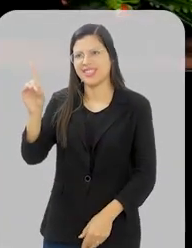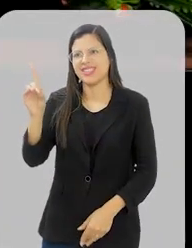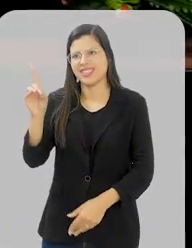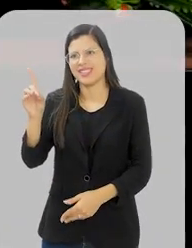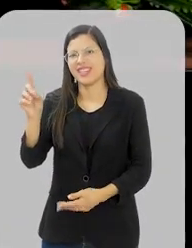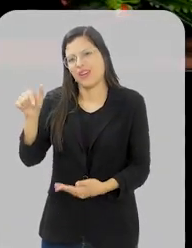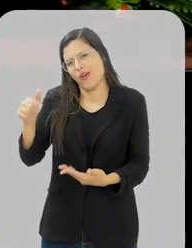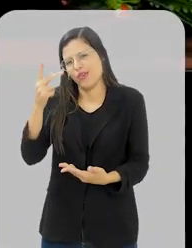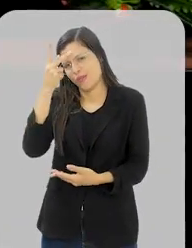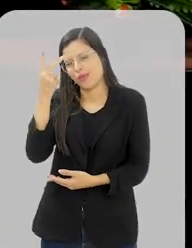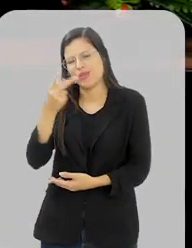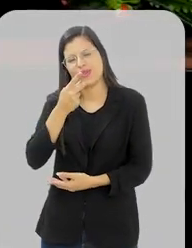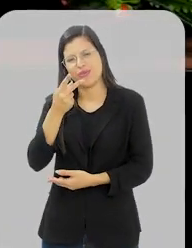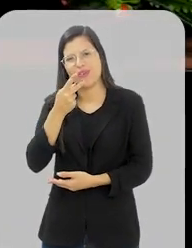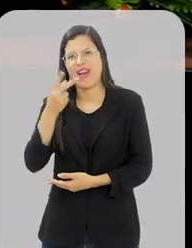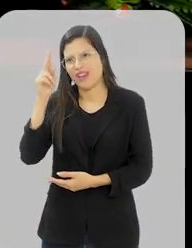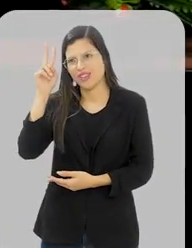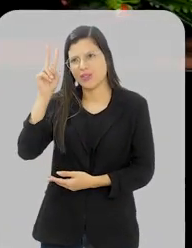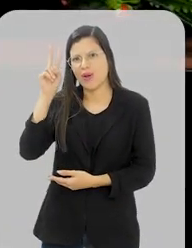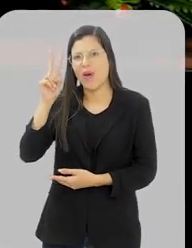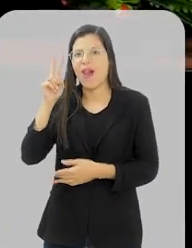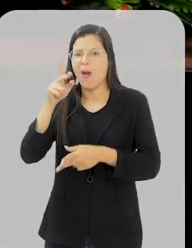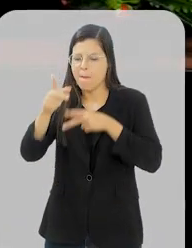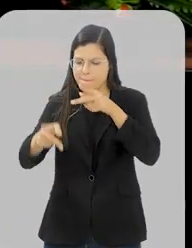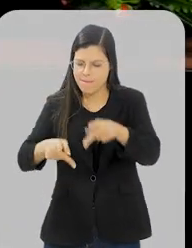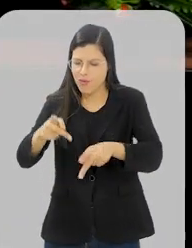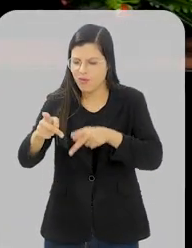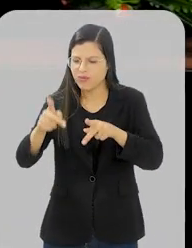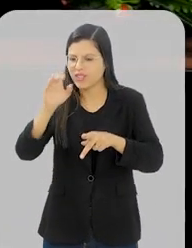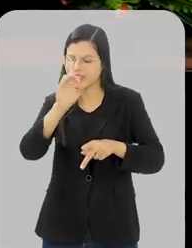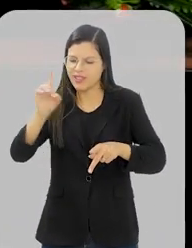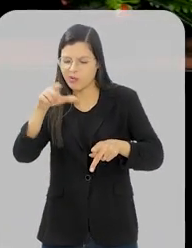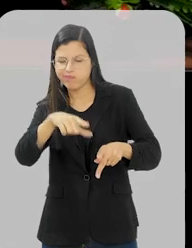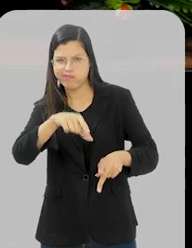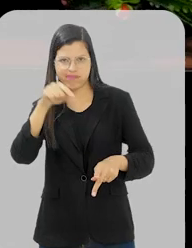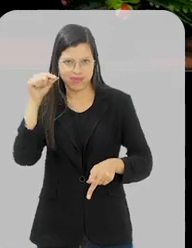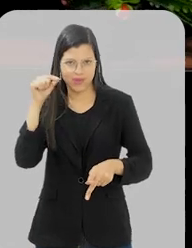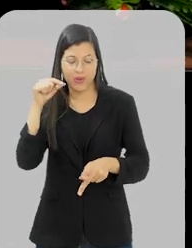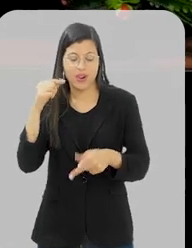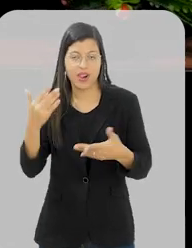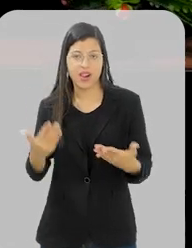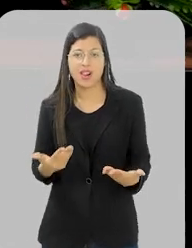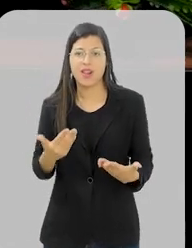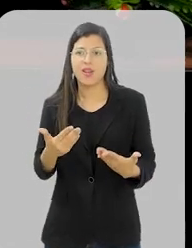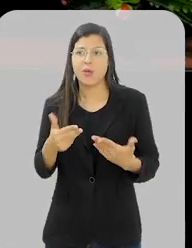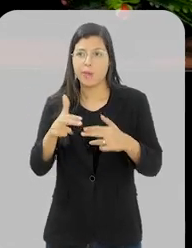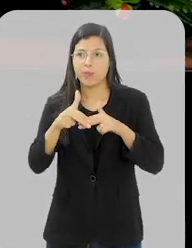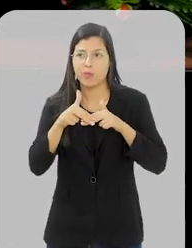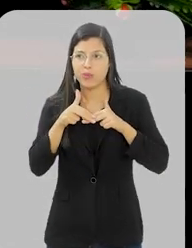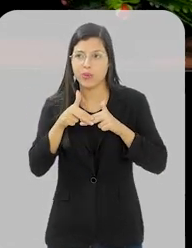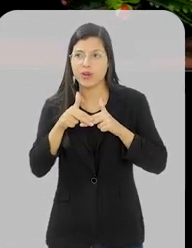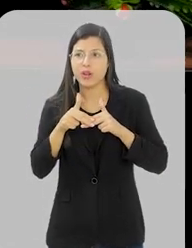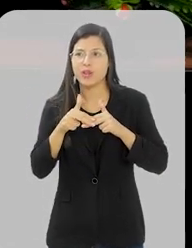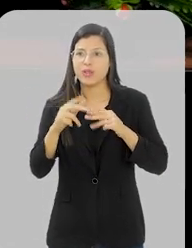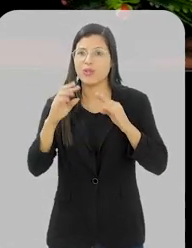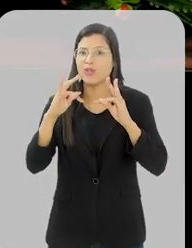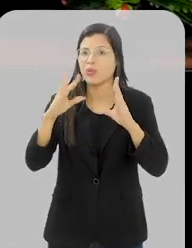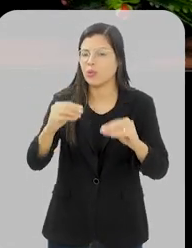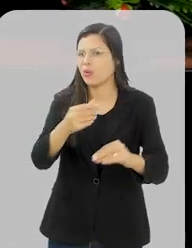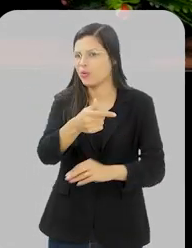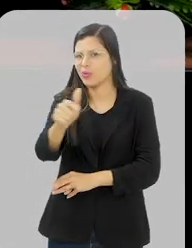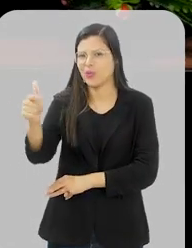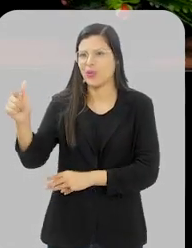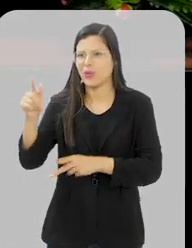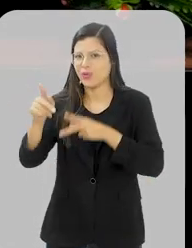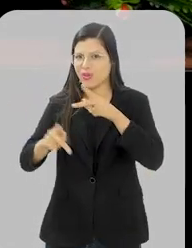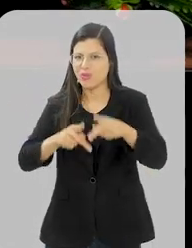segundo segundo Reza a história é o povo escolhido por Deus e a partir dessa escolha obviamente todos os demais ficaram